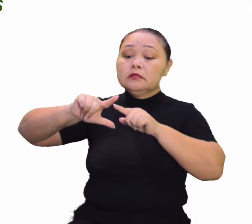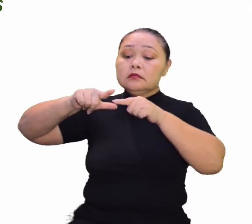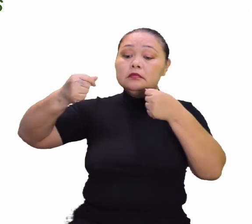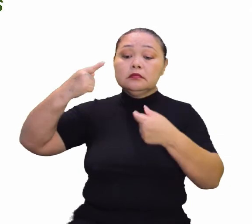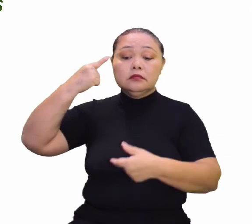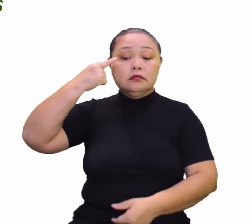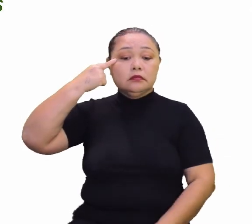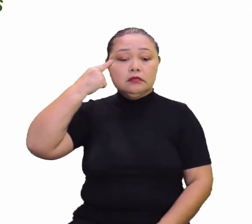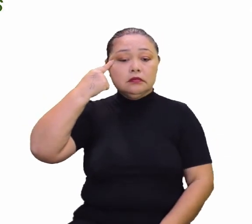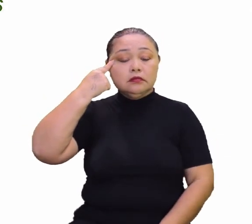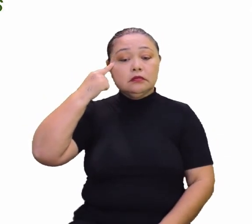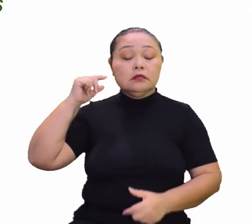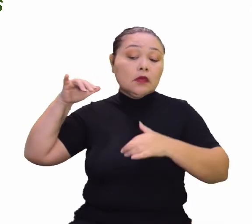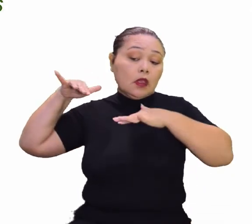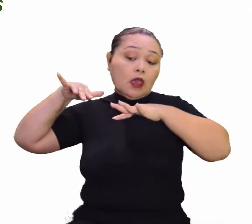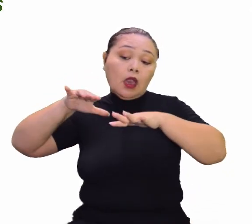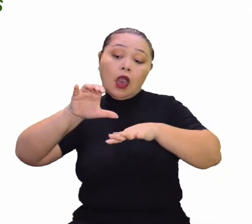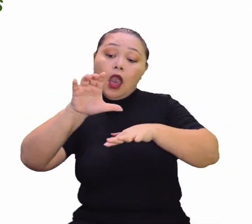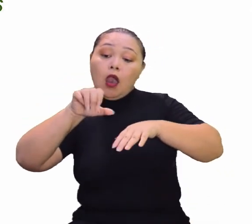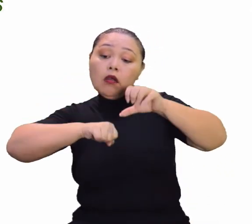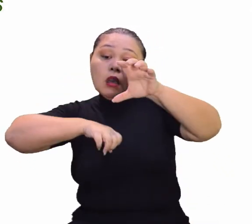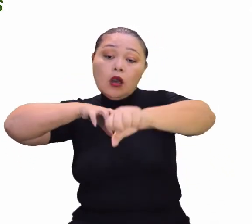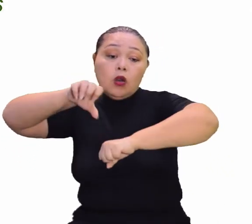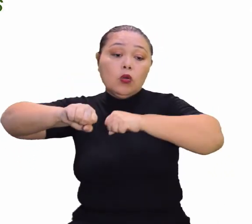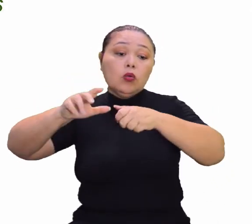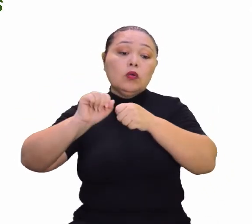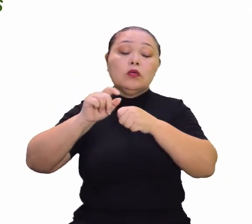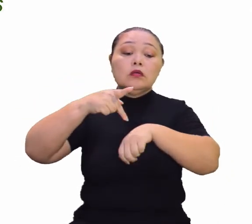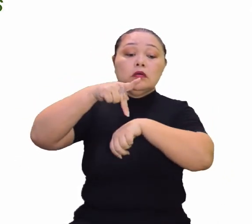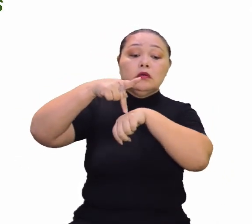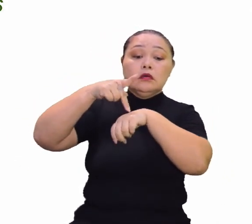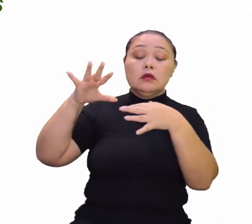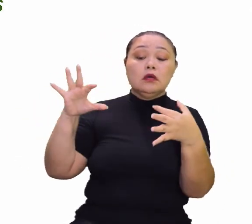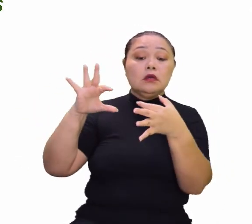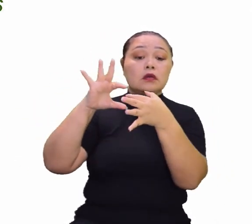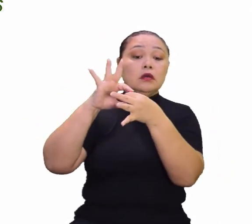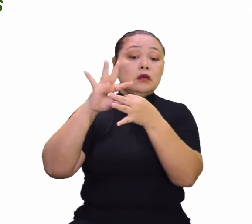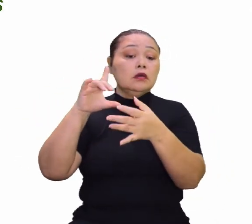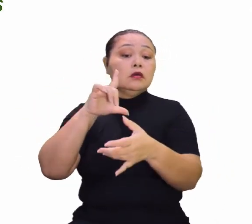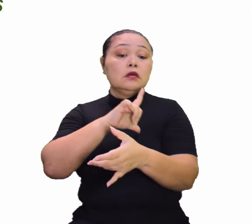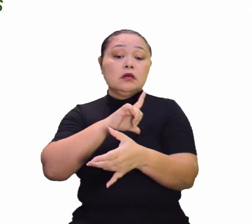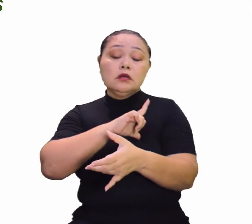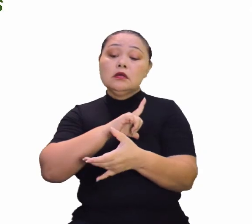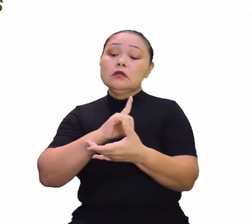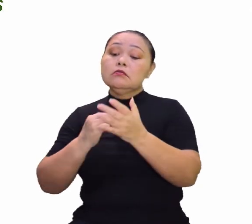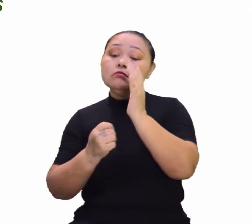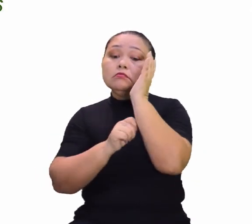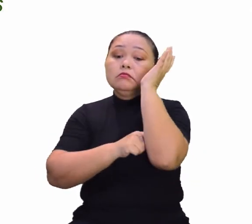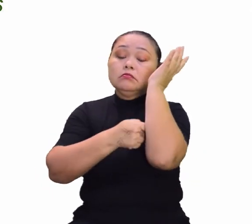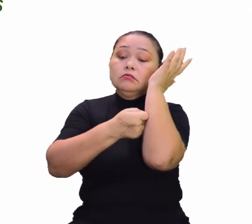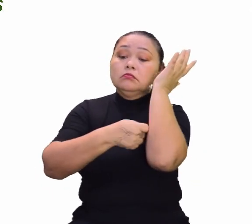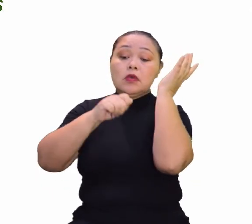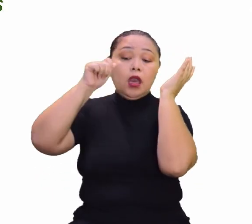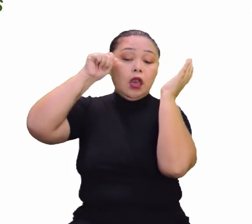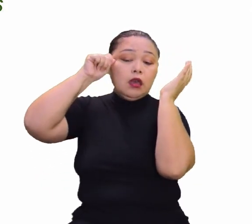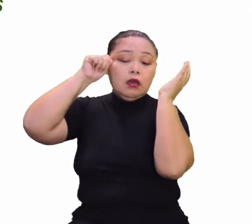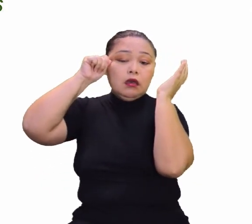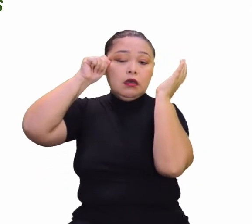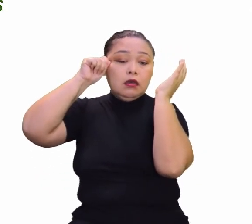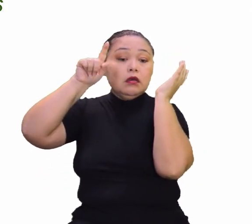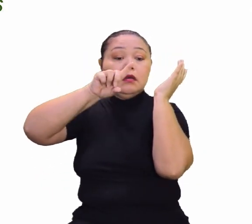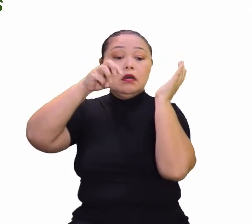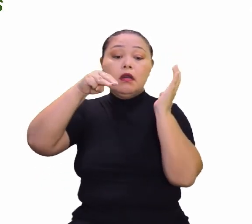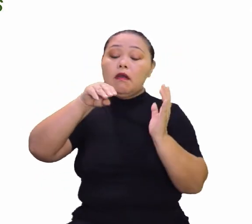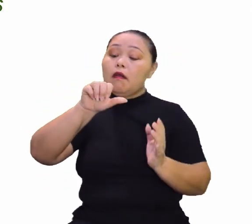Mundial, os japoneses invadiram as colônias dos países aliados que tinham seringais lá na Ásia,